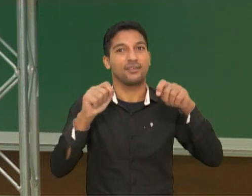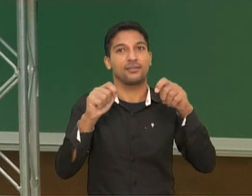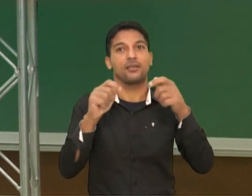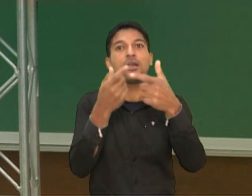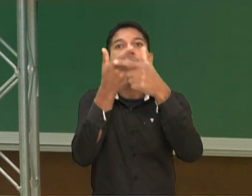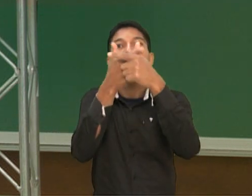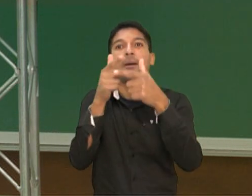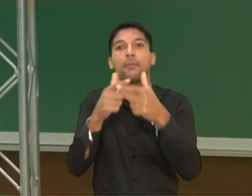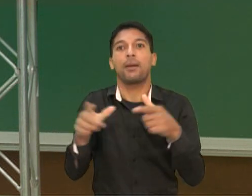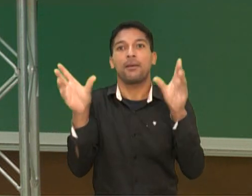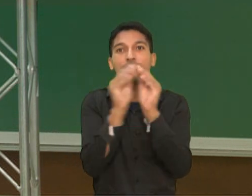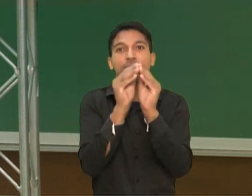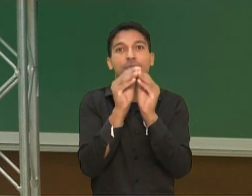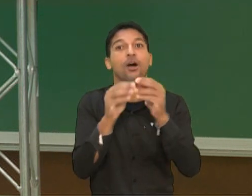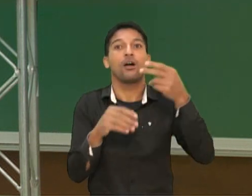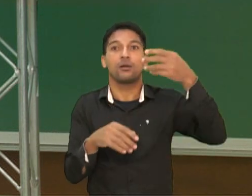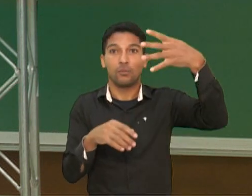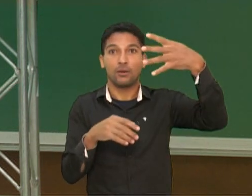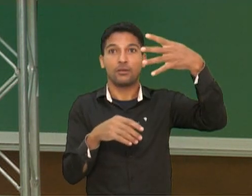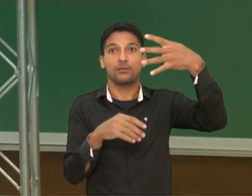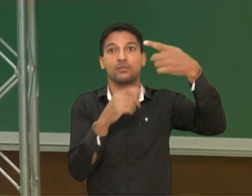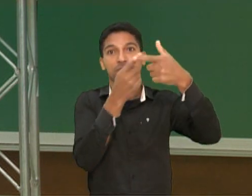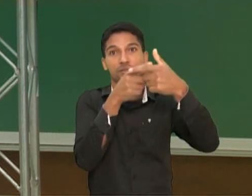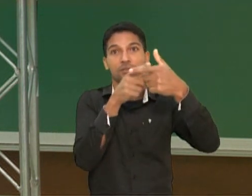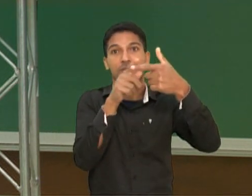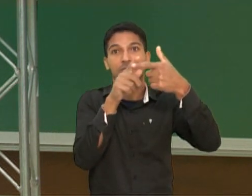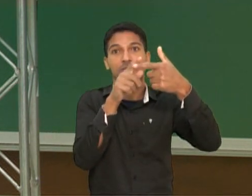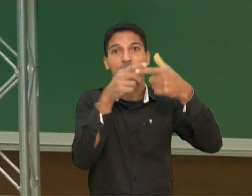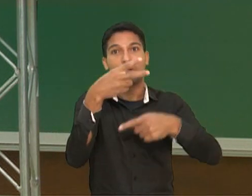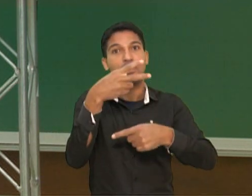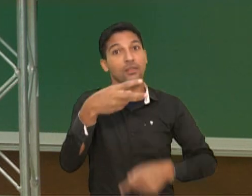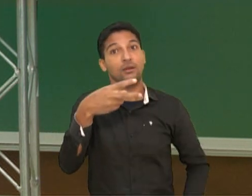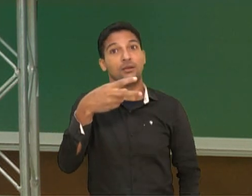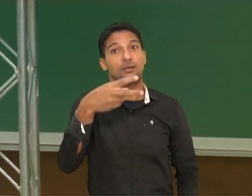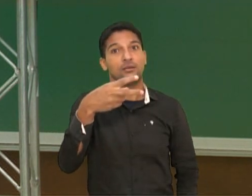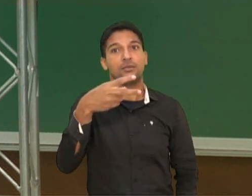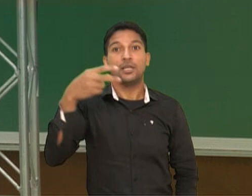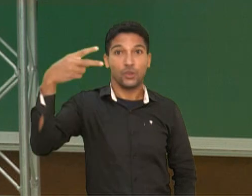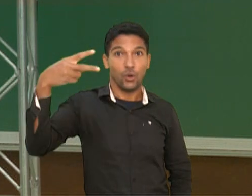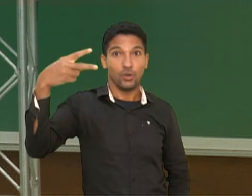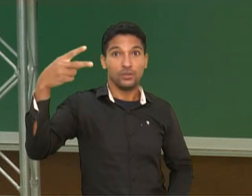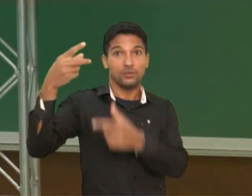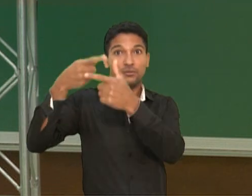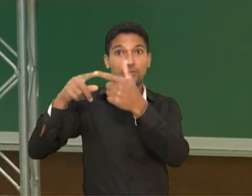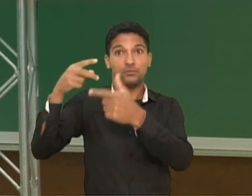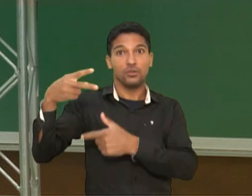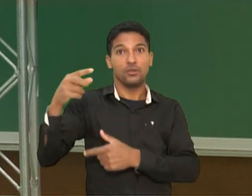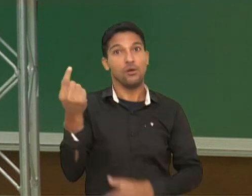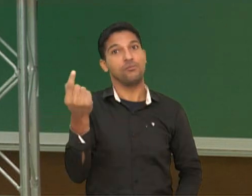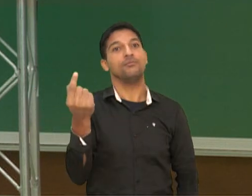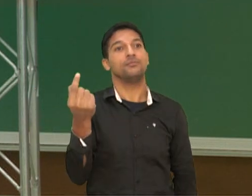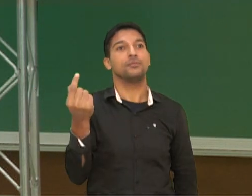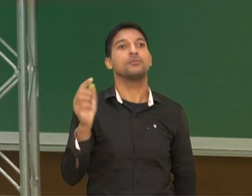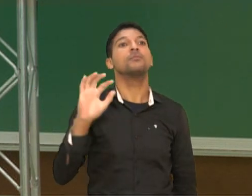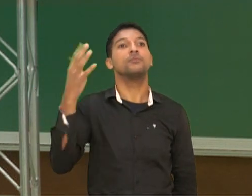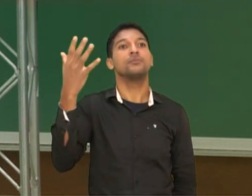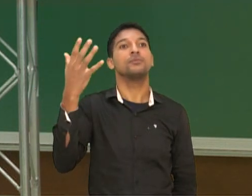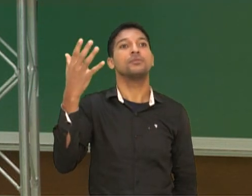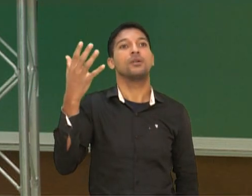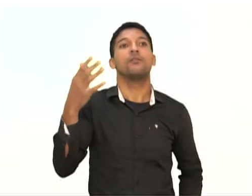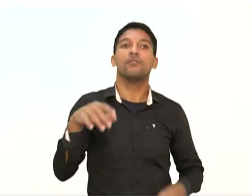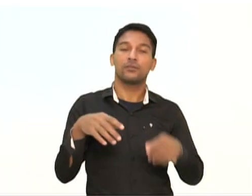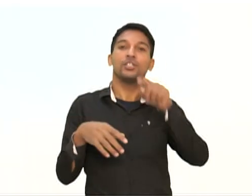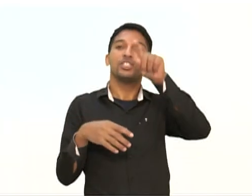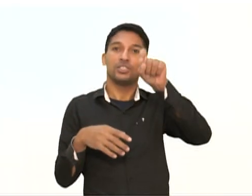fração. Então, 4 dividido por 2 é 2, 2 dividido por 2 é 1, e o que aconteceu aqui? Nós ficamos